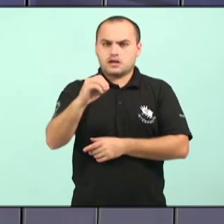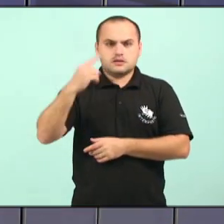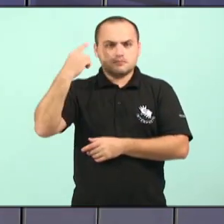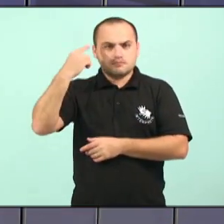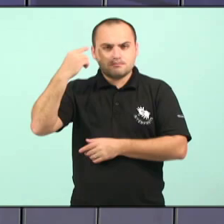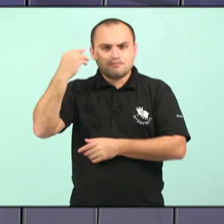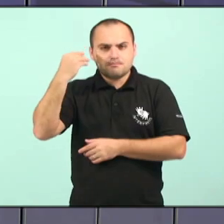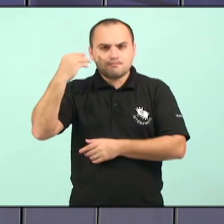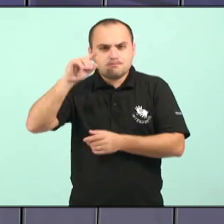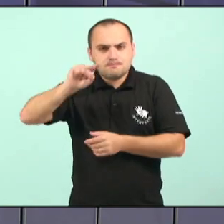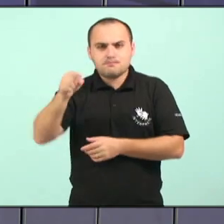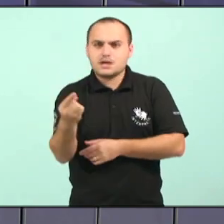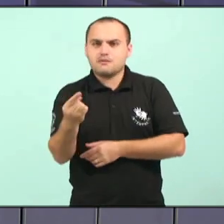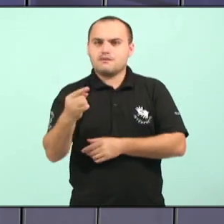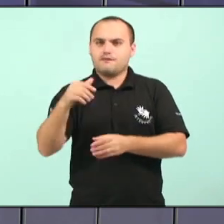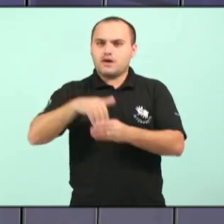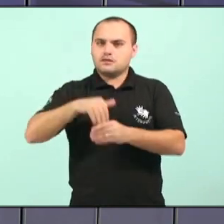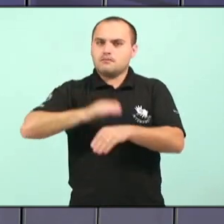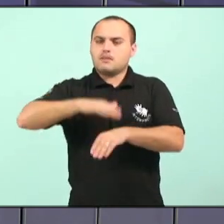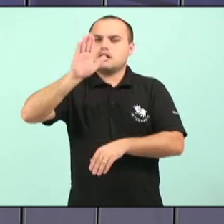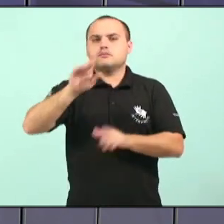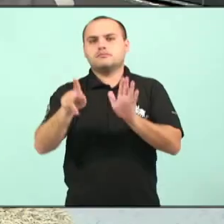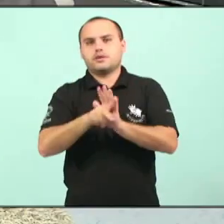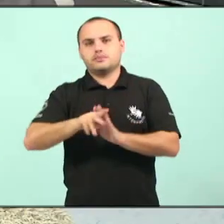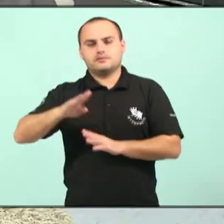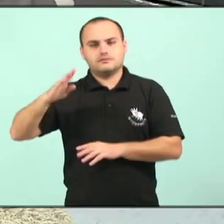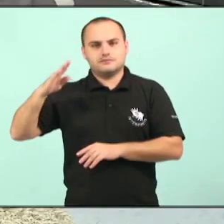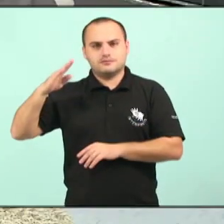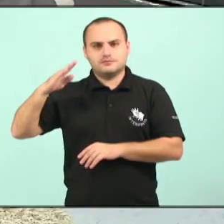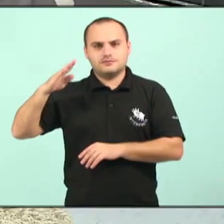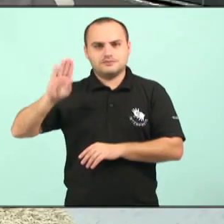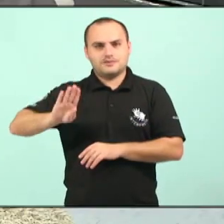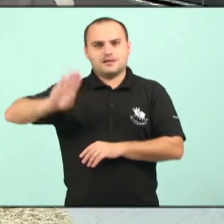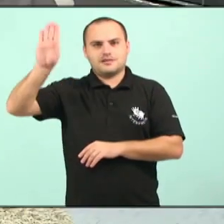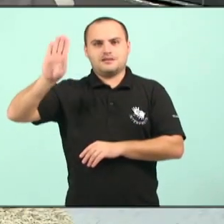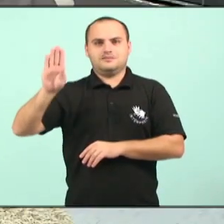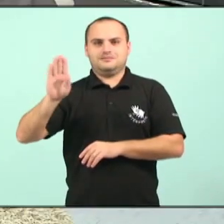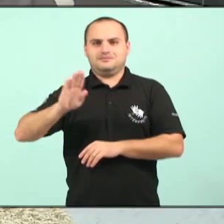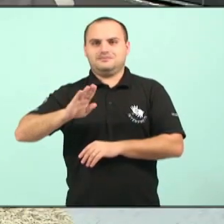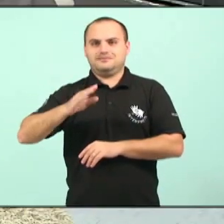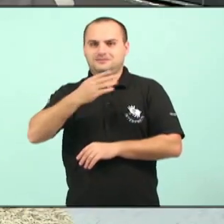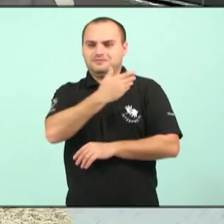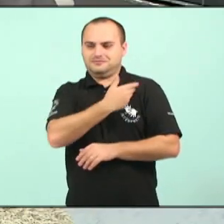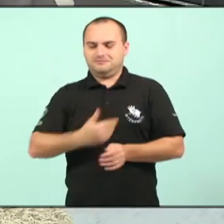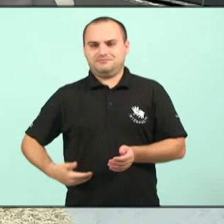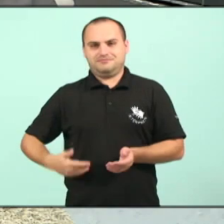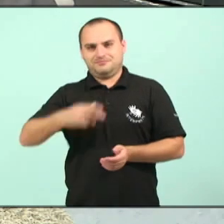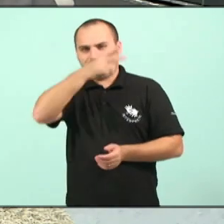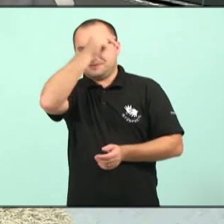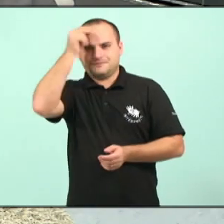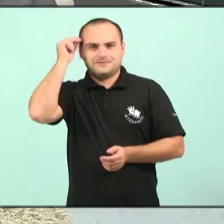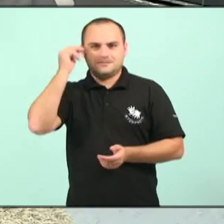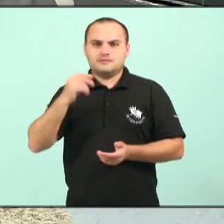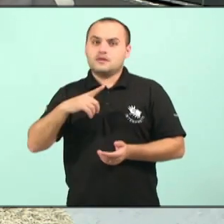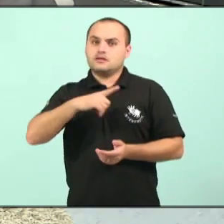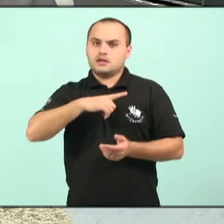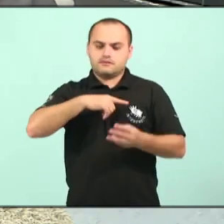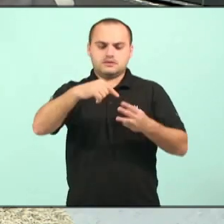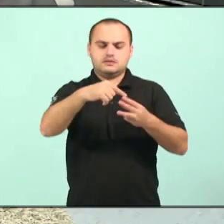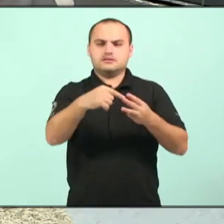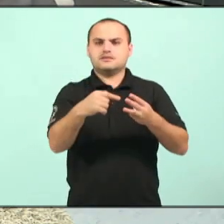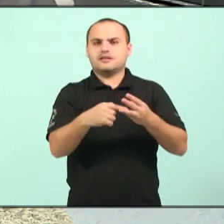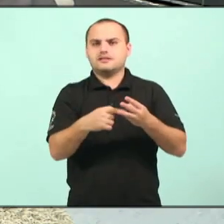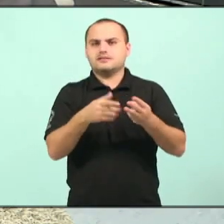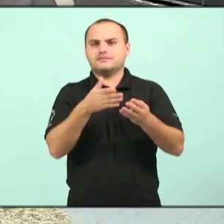candidato do governo, sendo que a oposição tinha 3 candidatos, né? Três pessoas hoje que fazem oposição aqui em Itajaí acabaram se dividindo e isso